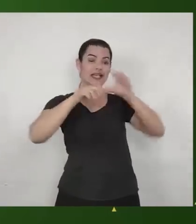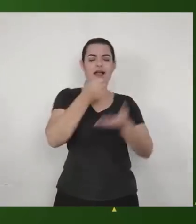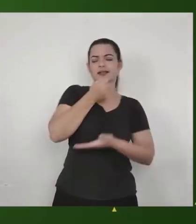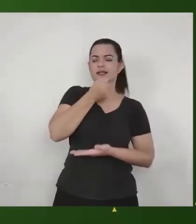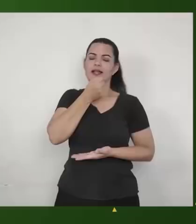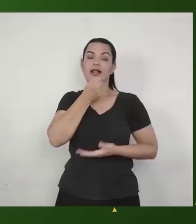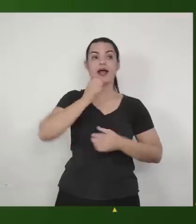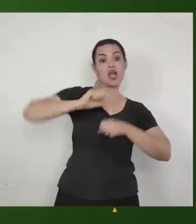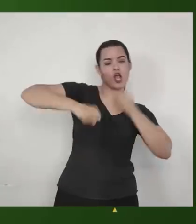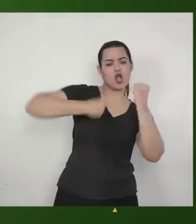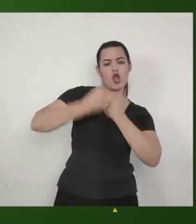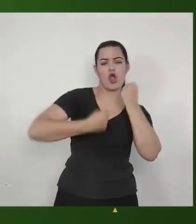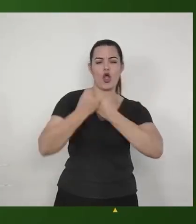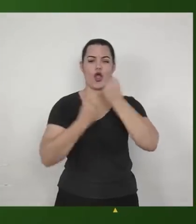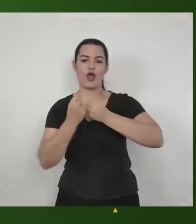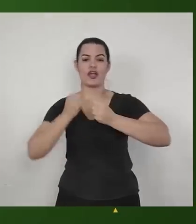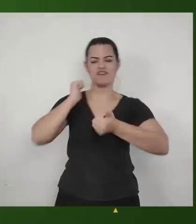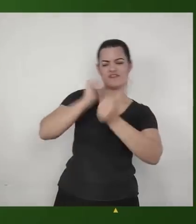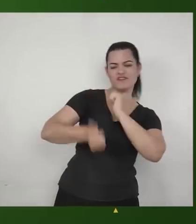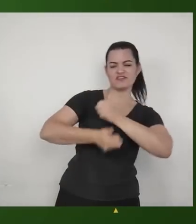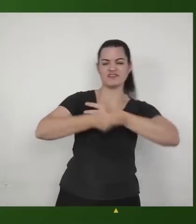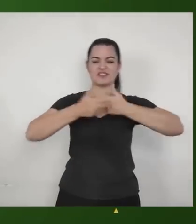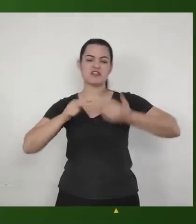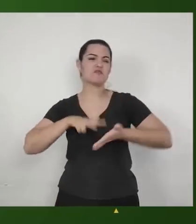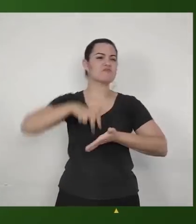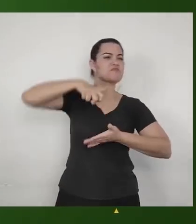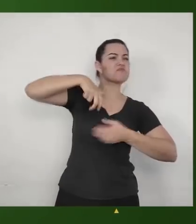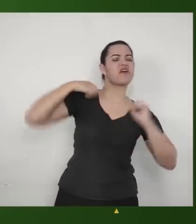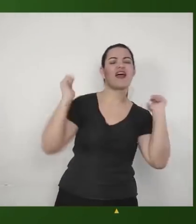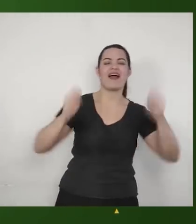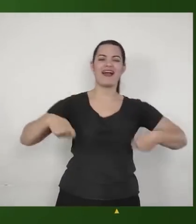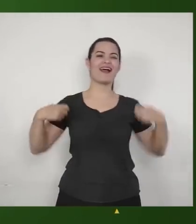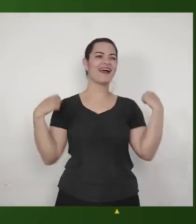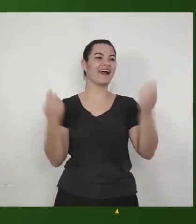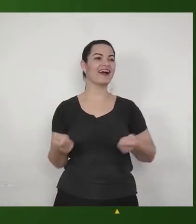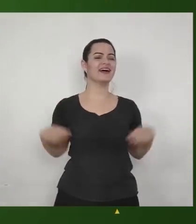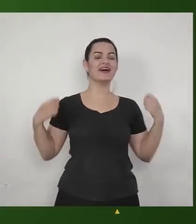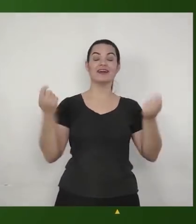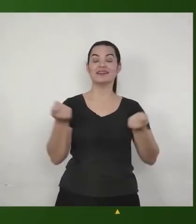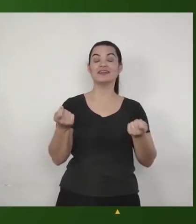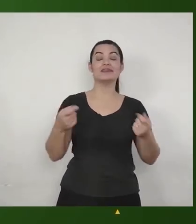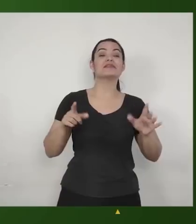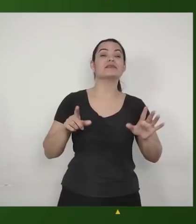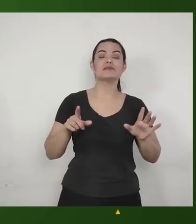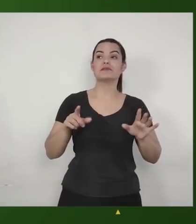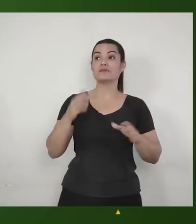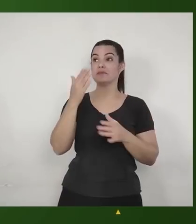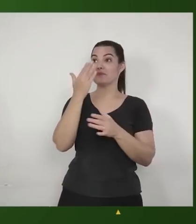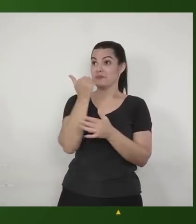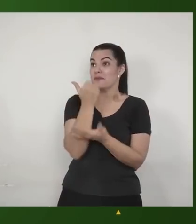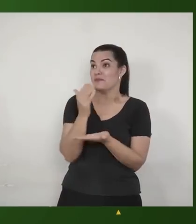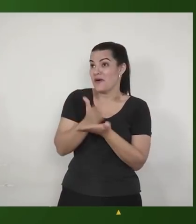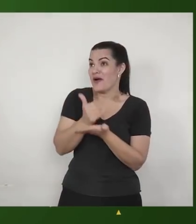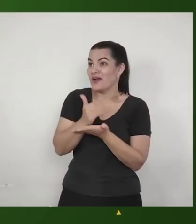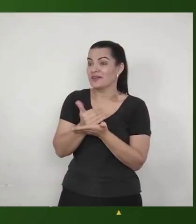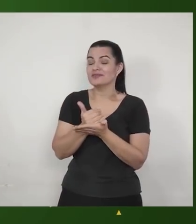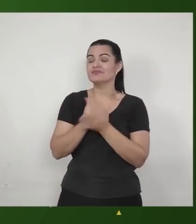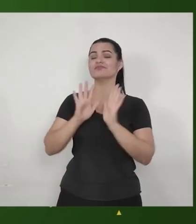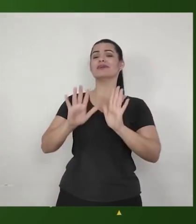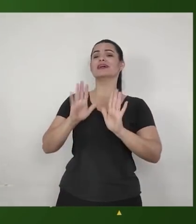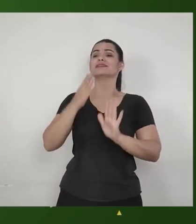cantar, correr, jogar bola, pular corda e... Comer bolo. Mas e o